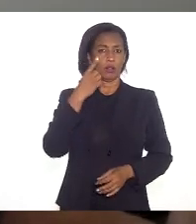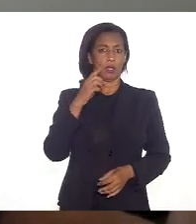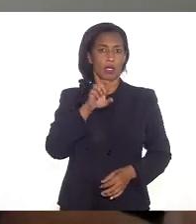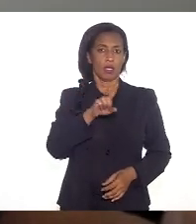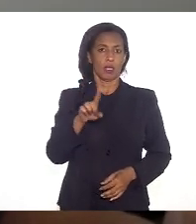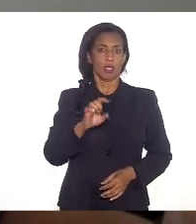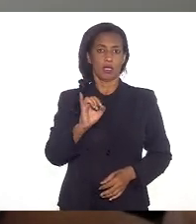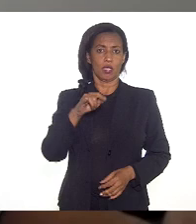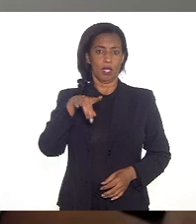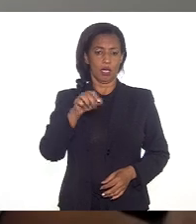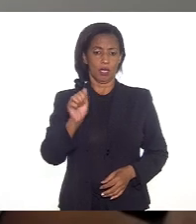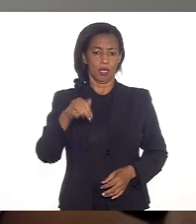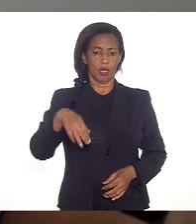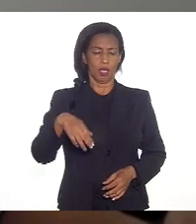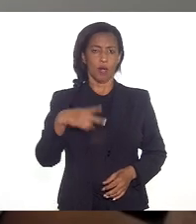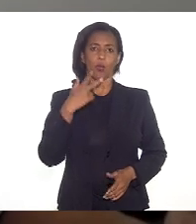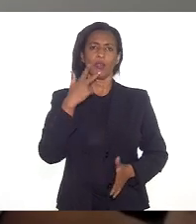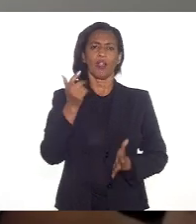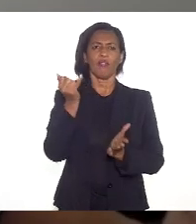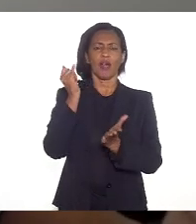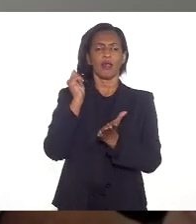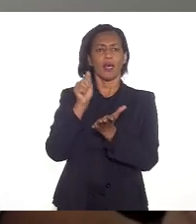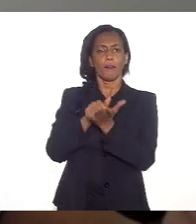ela propõe o cancelamento das multas,